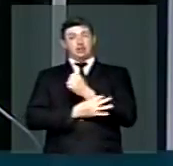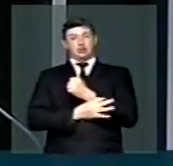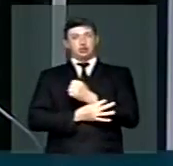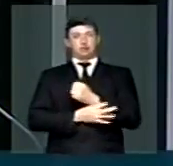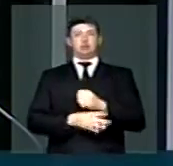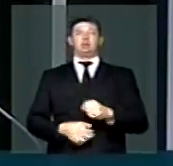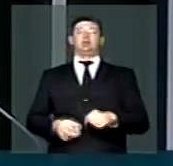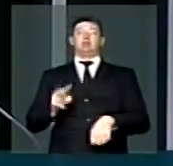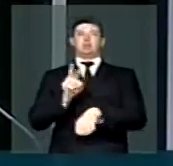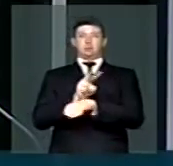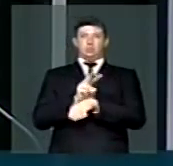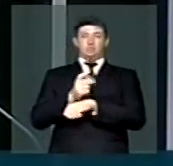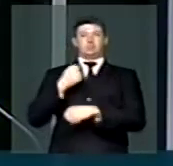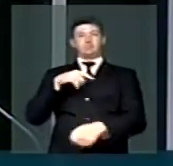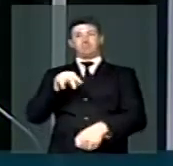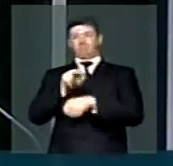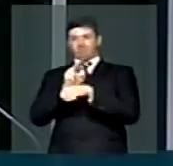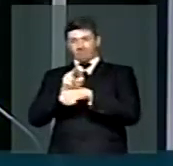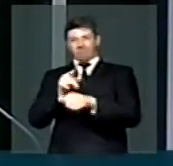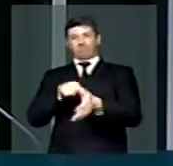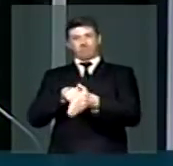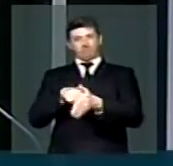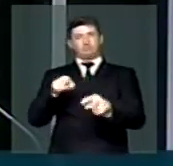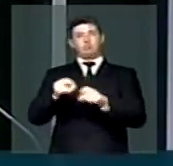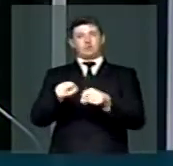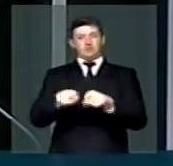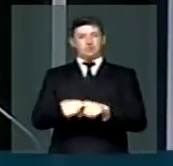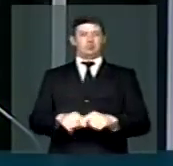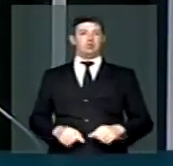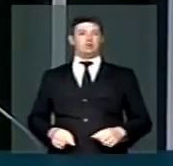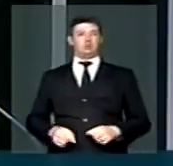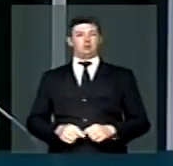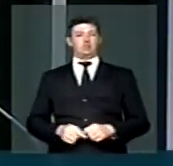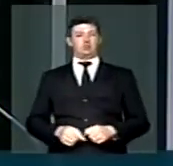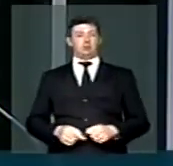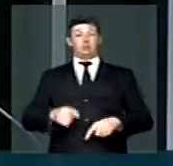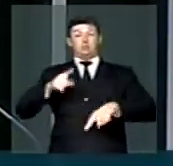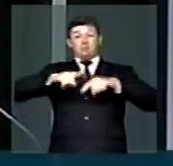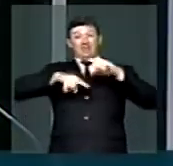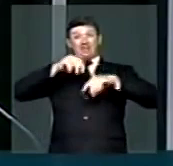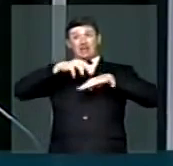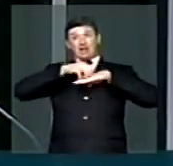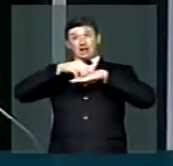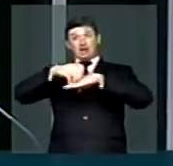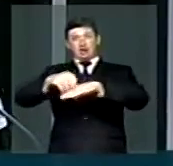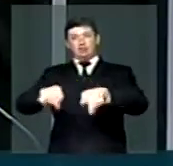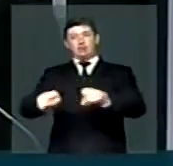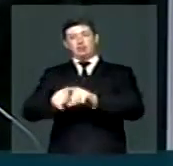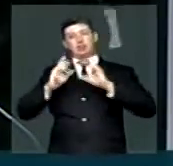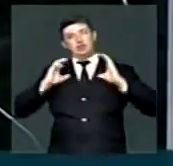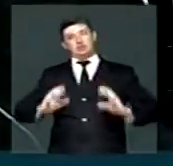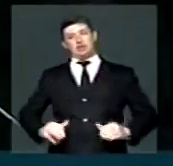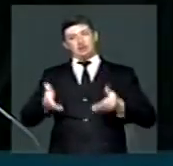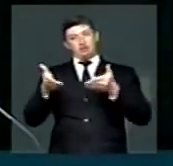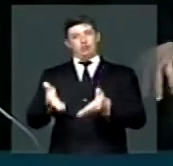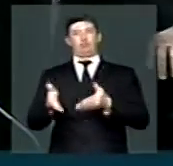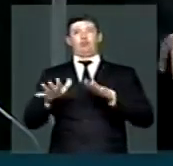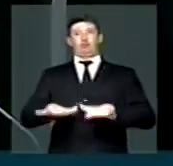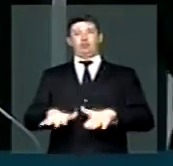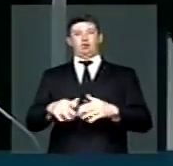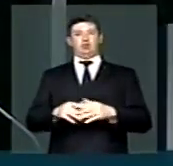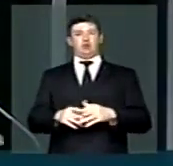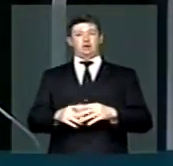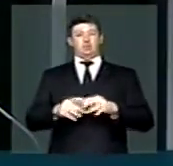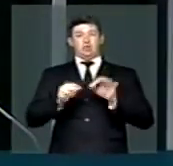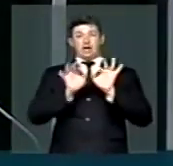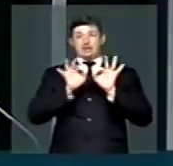deve ser fiscalizado por uma garantia de segurança das cargas transportadas e do cidadão. A distância